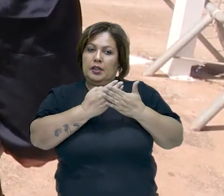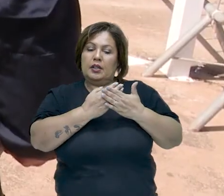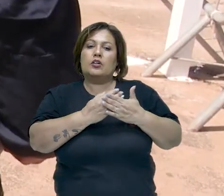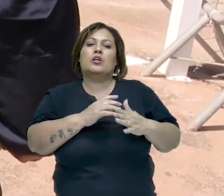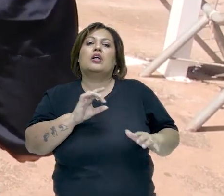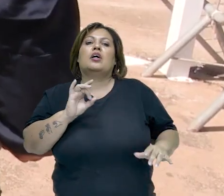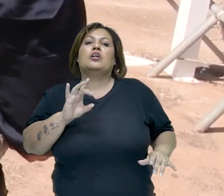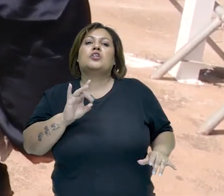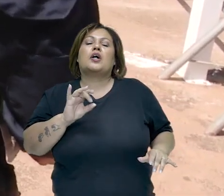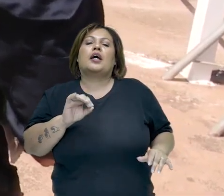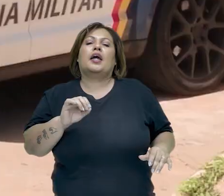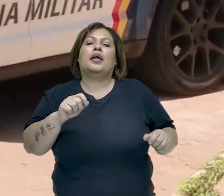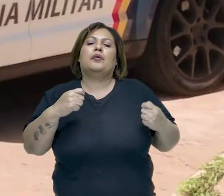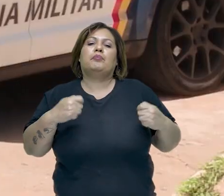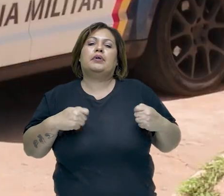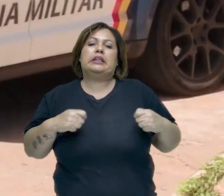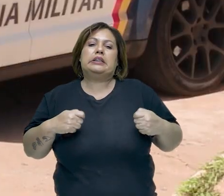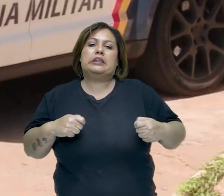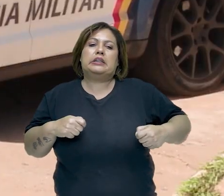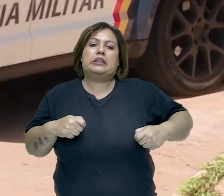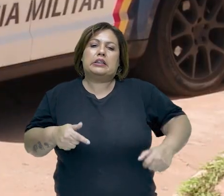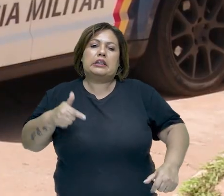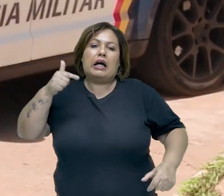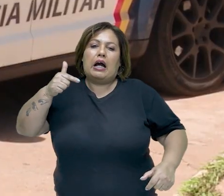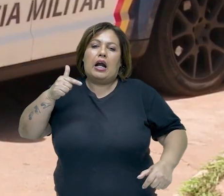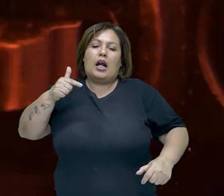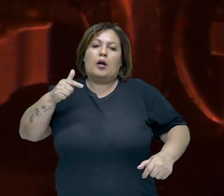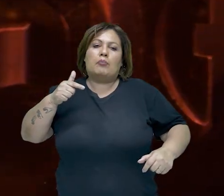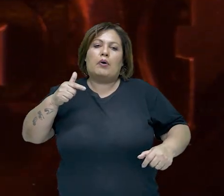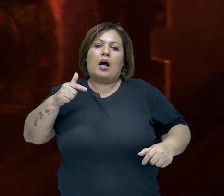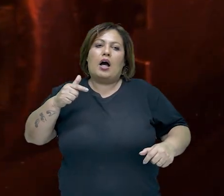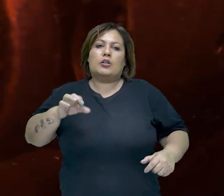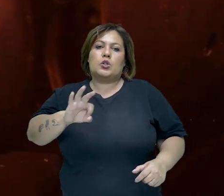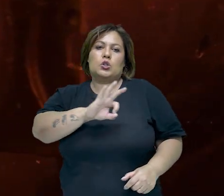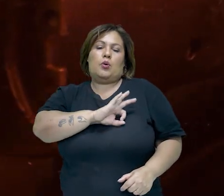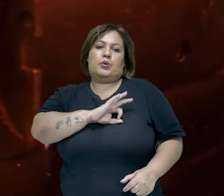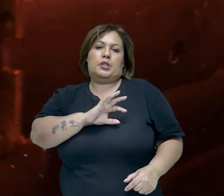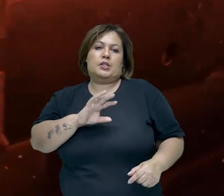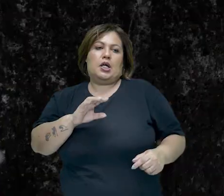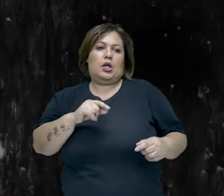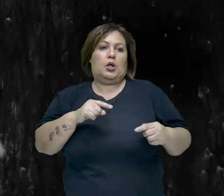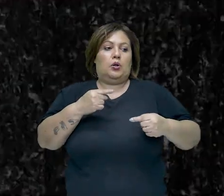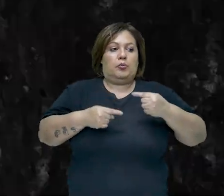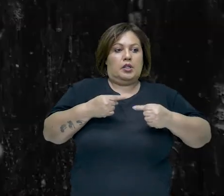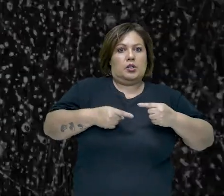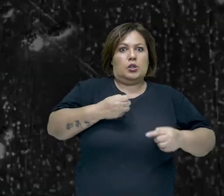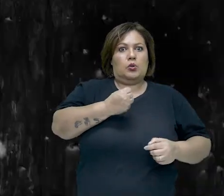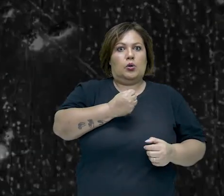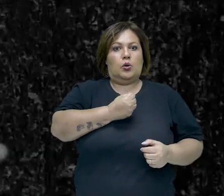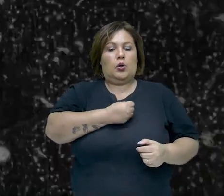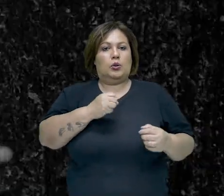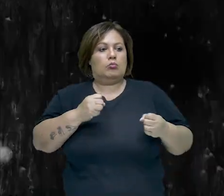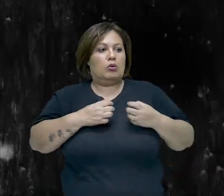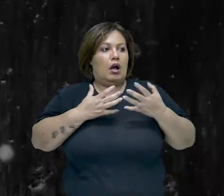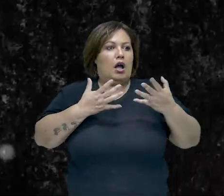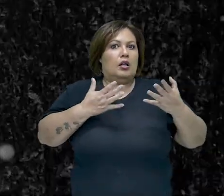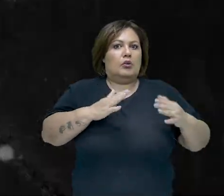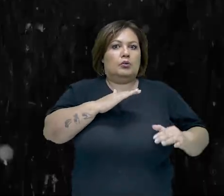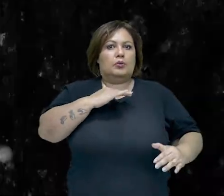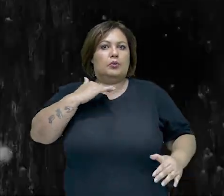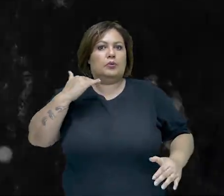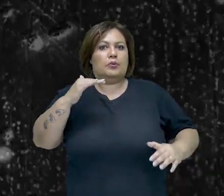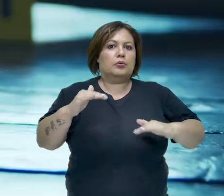quem deve andar armado são as forças de segurança. No meio dessa discussão, um número expressivo de